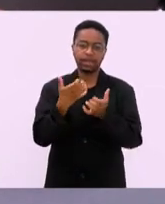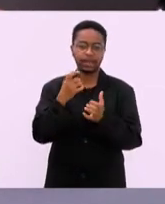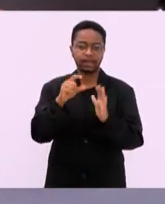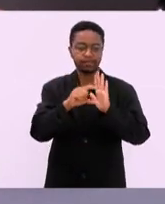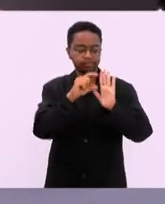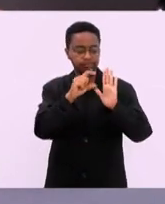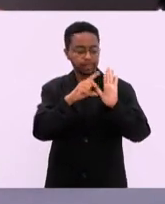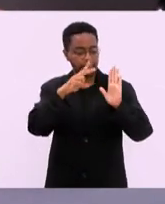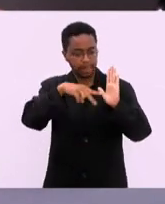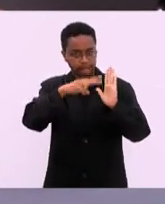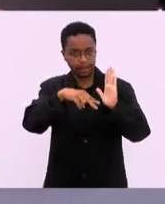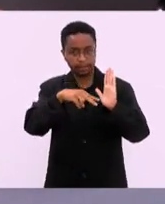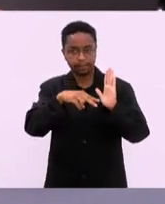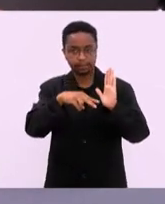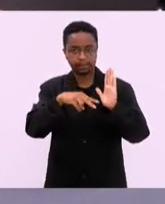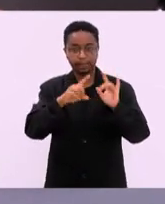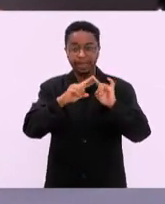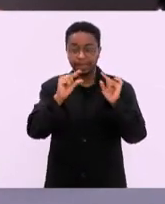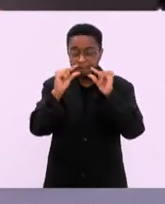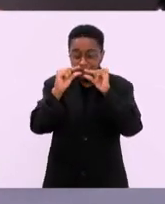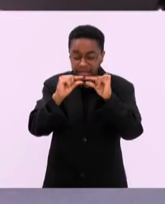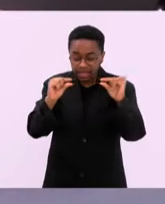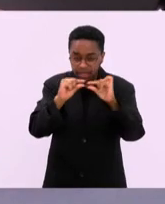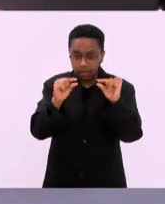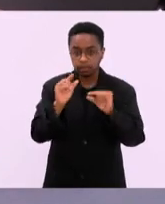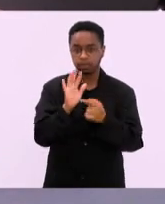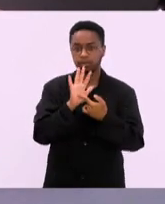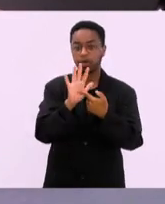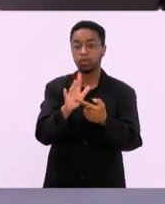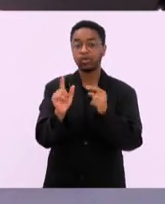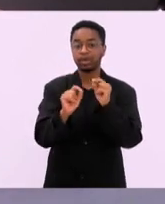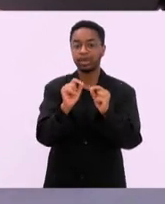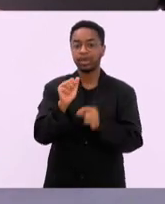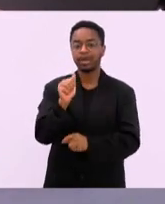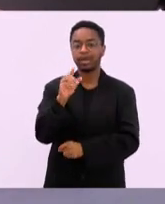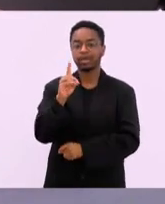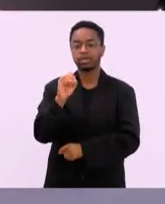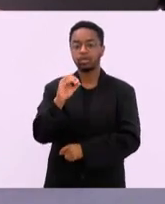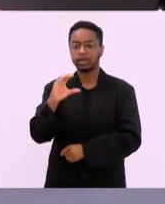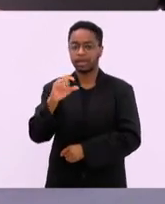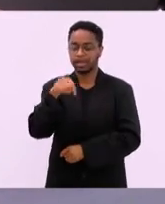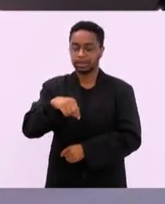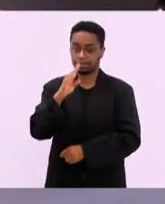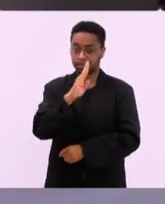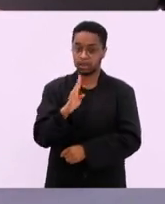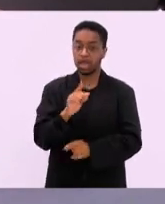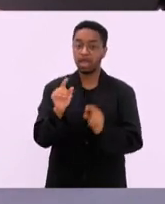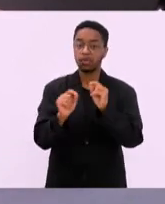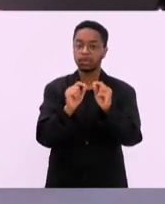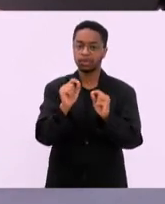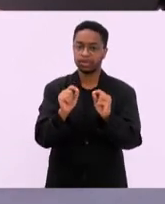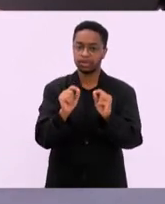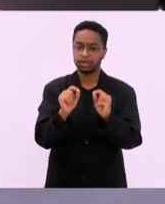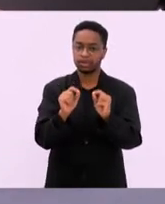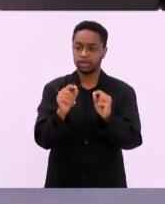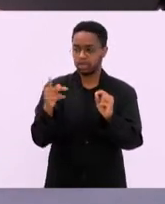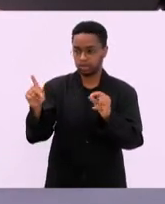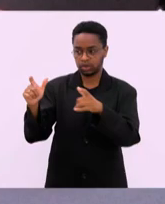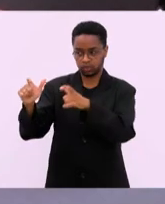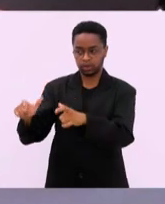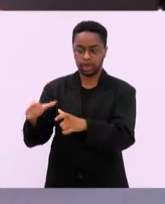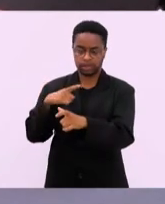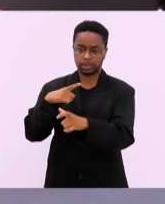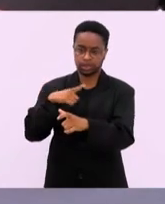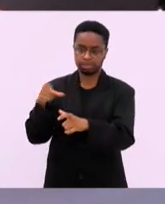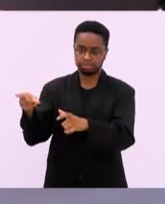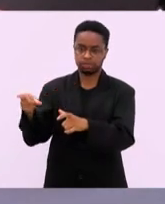etc. Lá, pequenininho, vem que o haddock brasileiro nosso é lá da sua terra, tem,